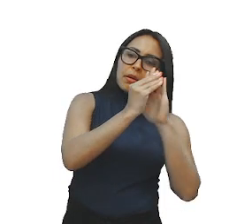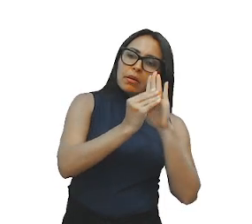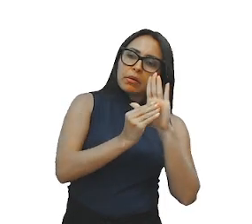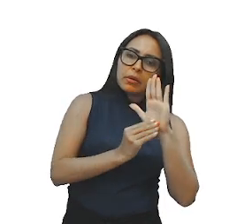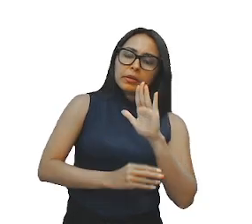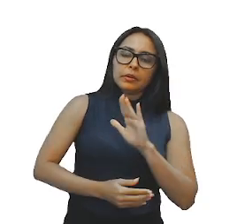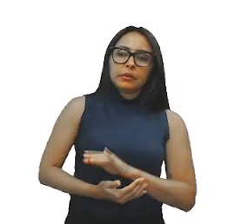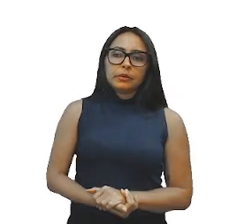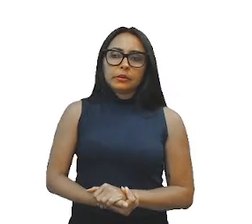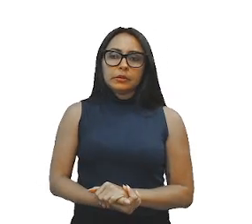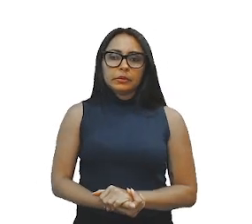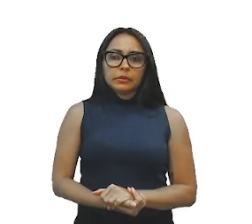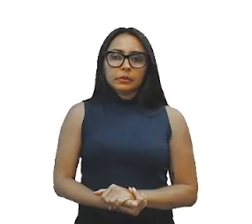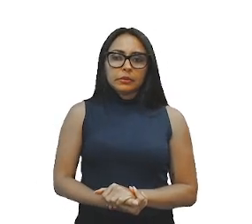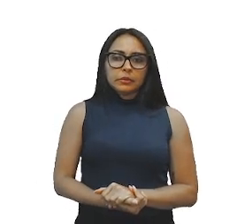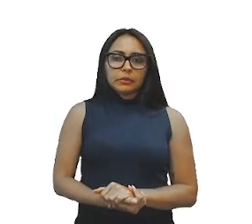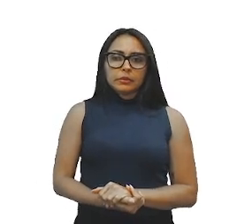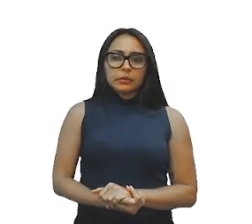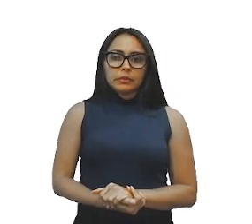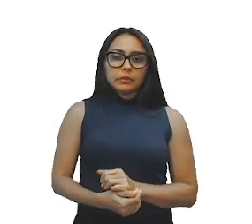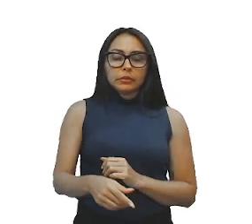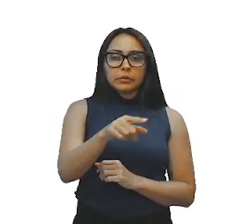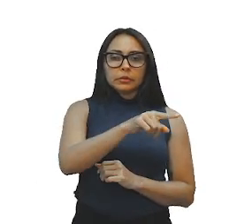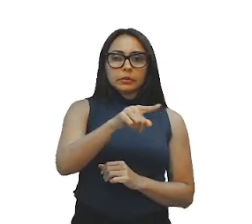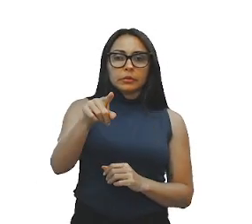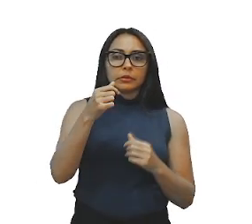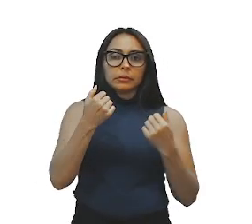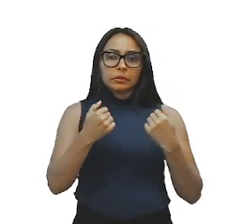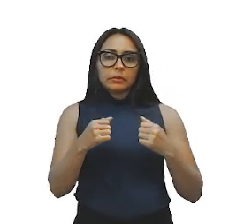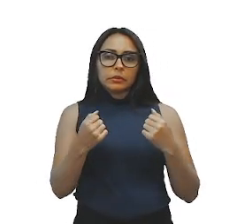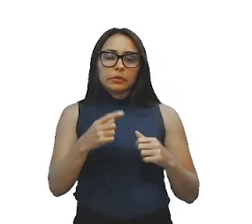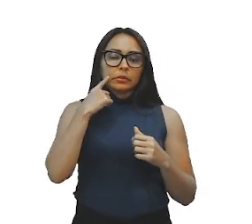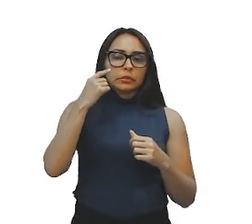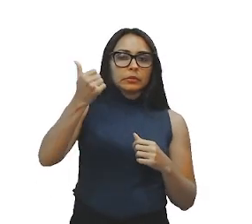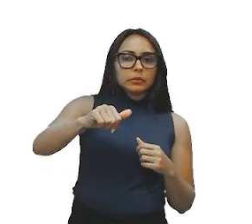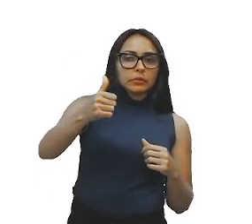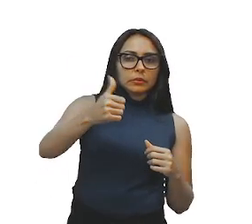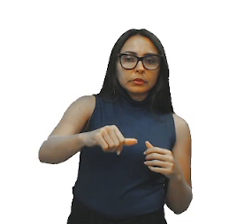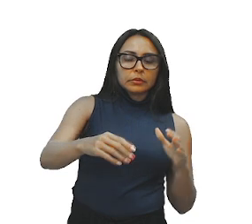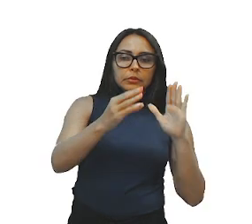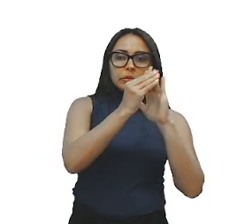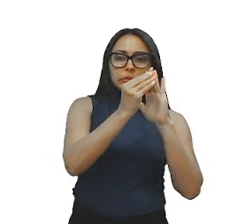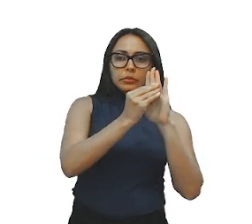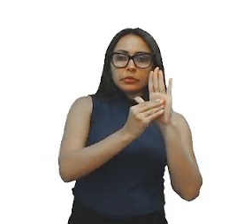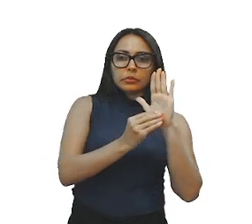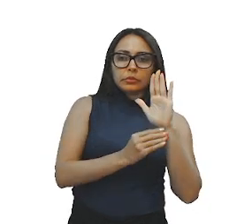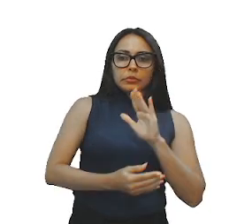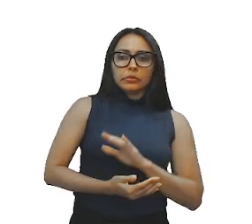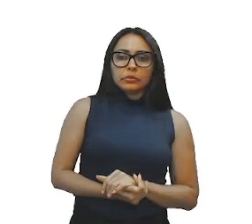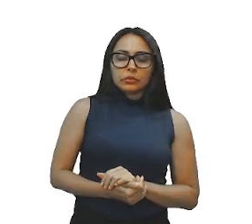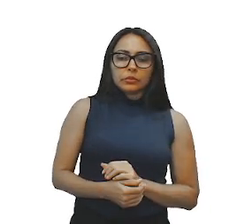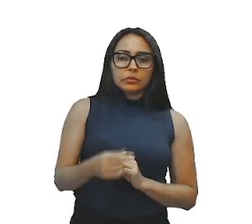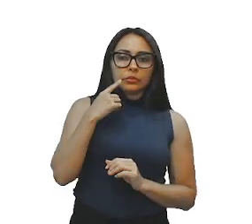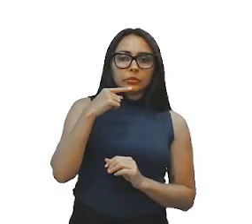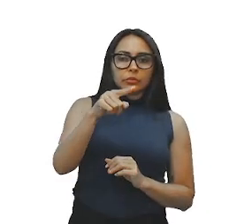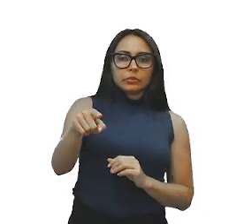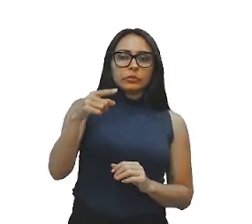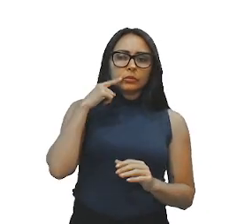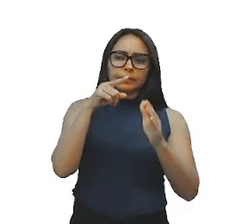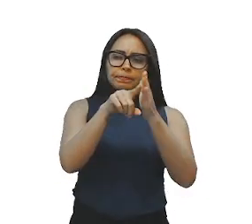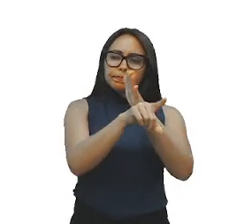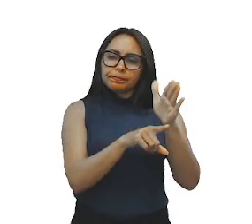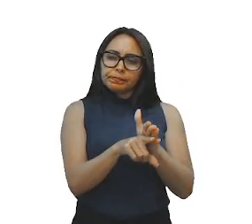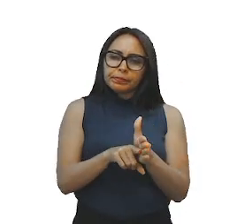você precisa analisar dados de forma lógica, você vai examinar as informações de uma